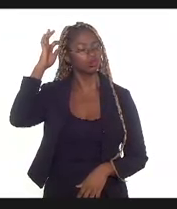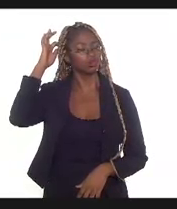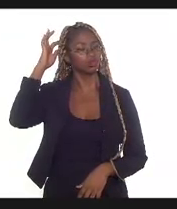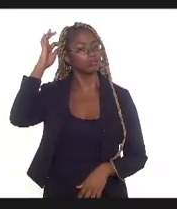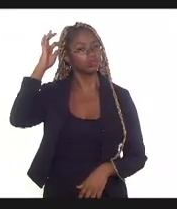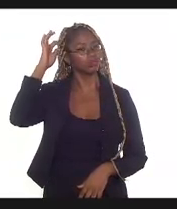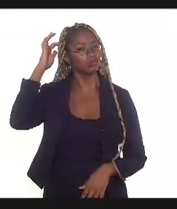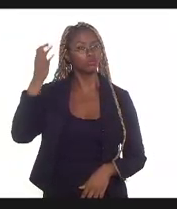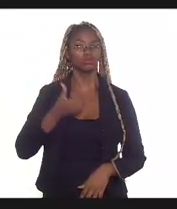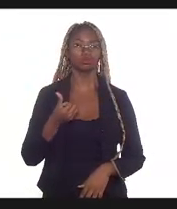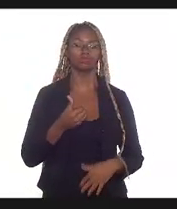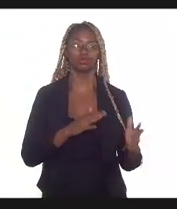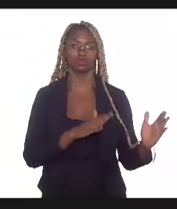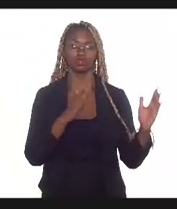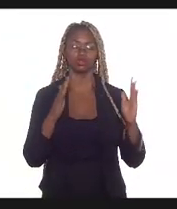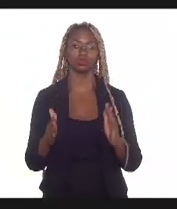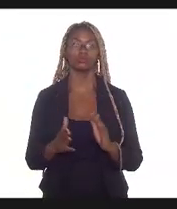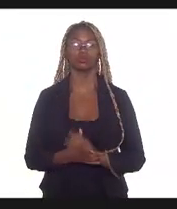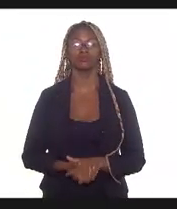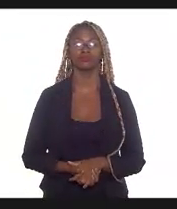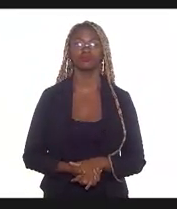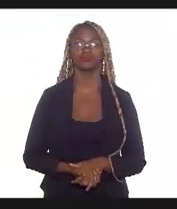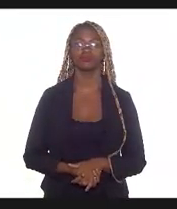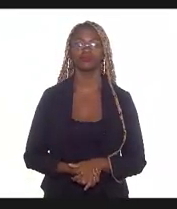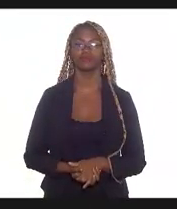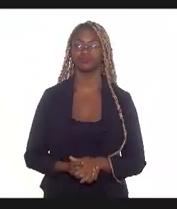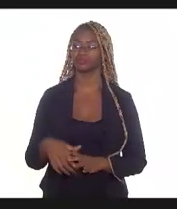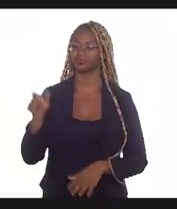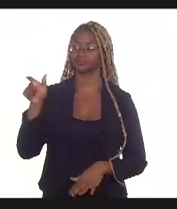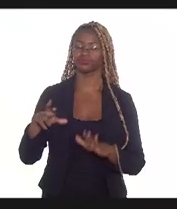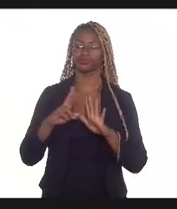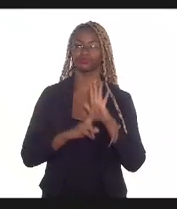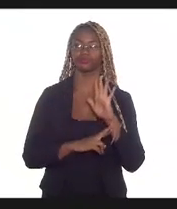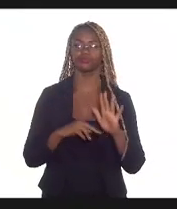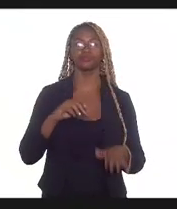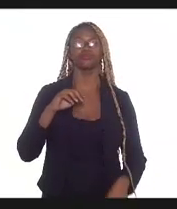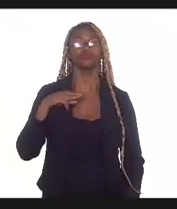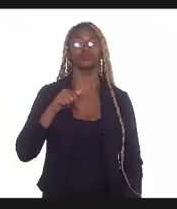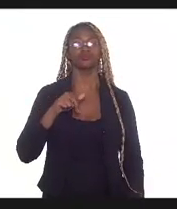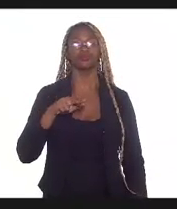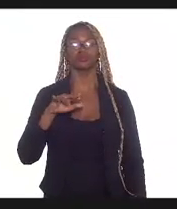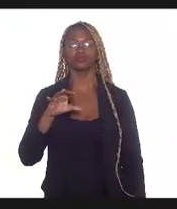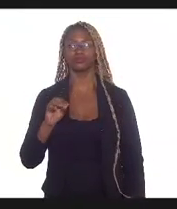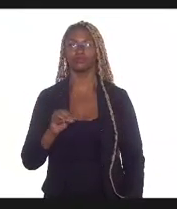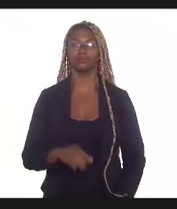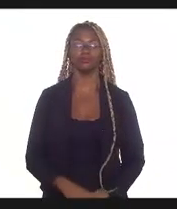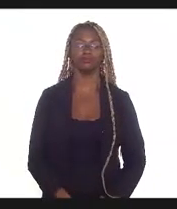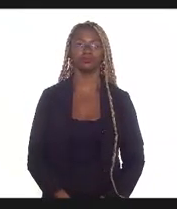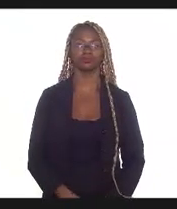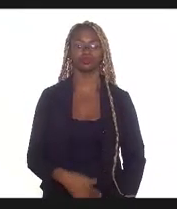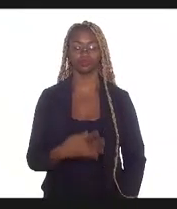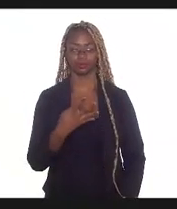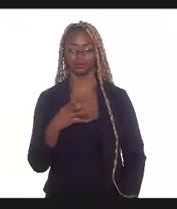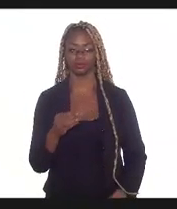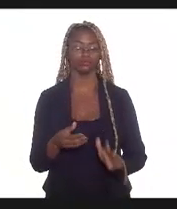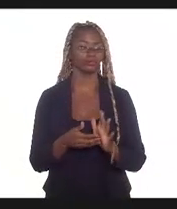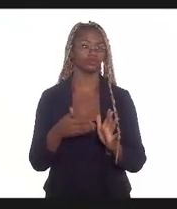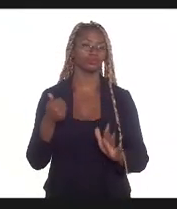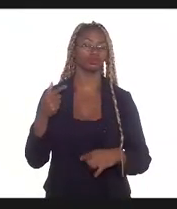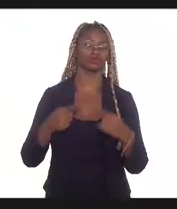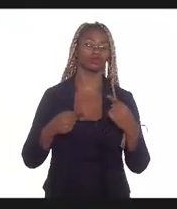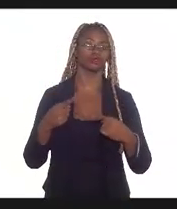bloco. Deputado relator Márcio Pacheco, constitucionalidade, legalidade e juridicidade. O 40 foi retirado de pauta